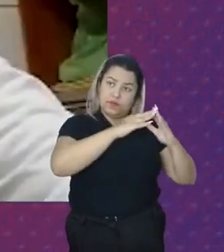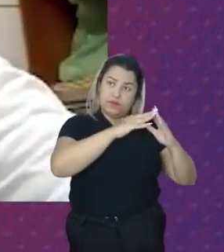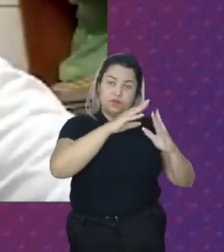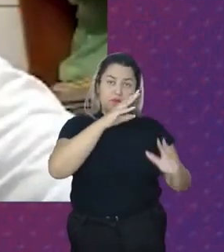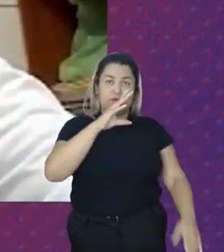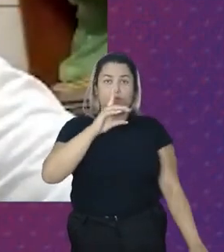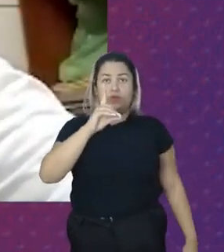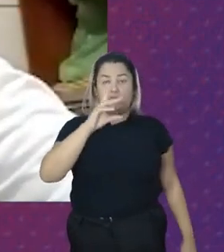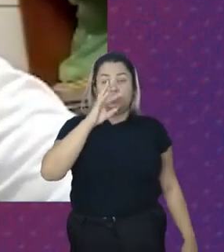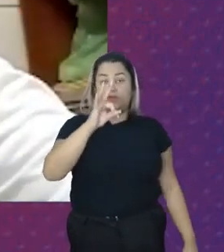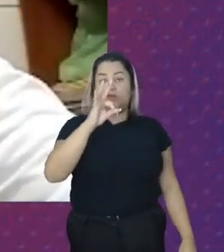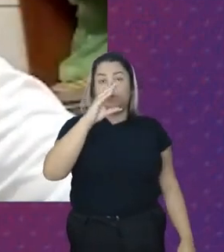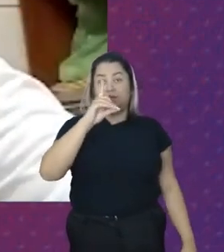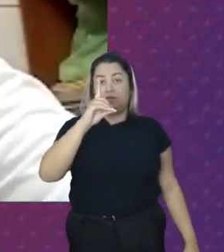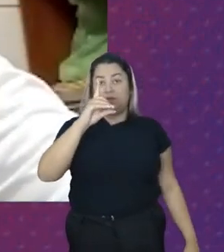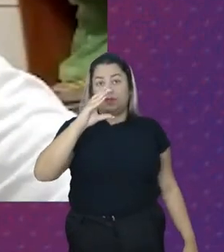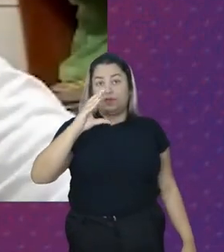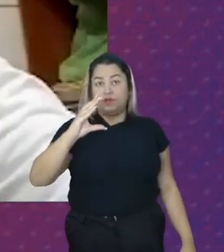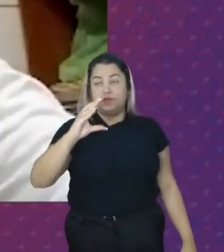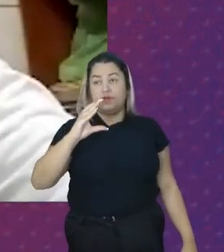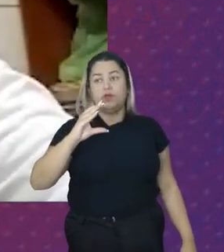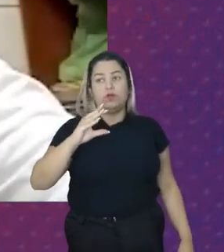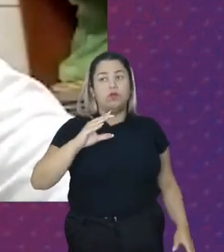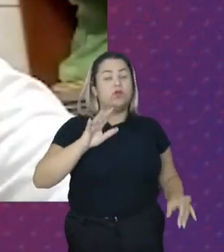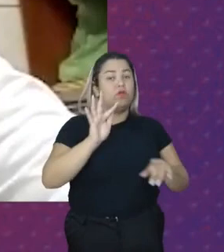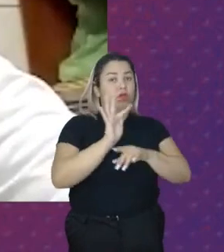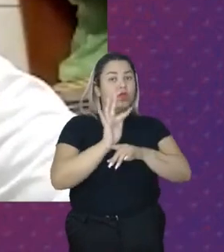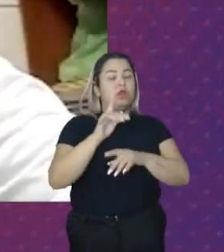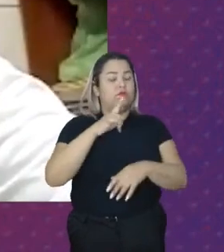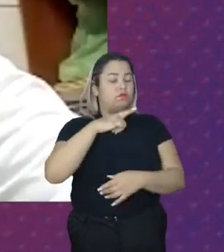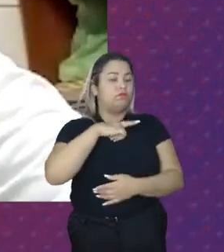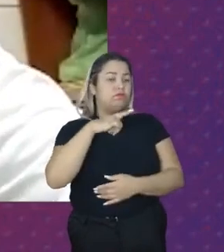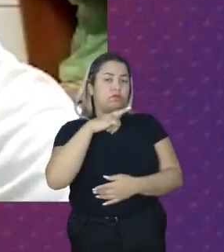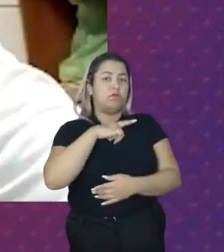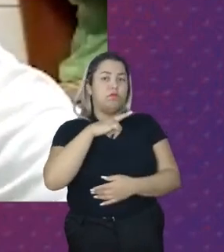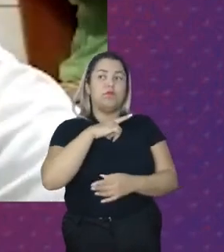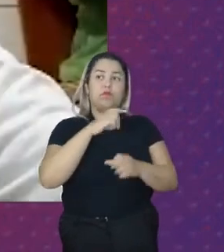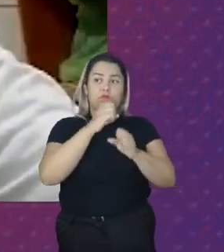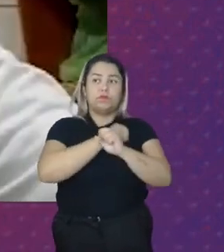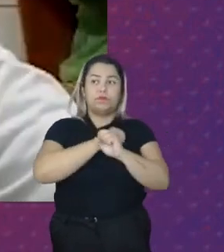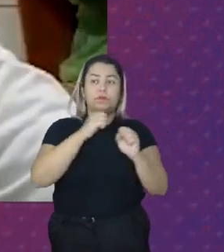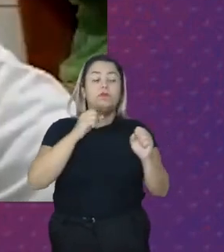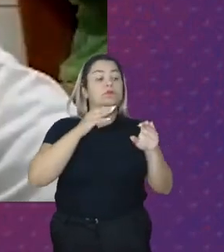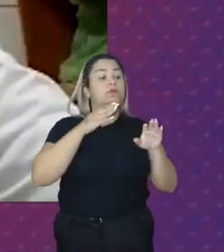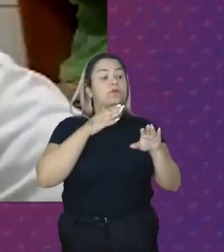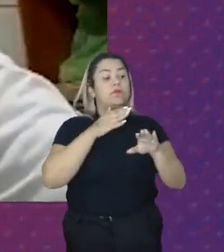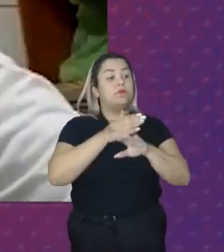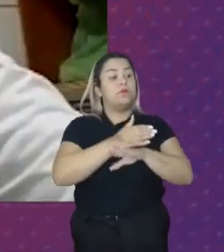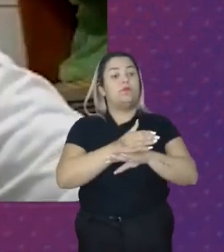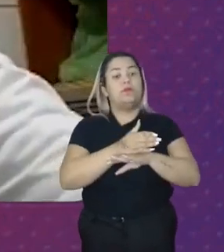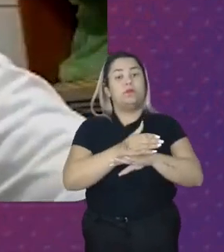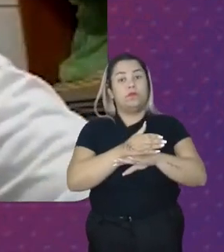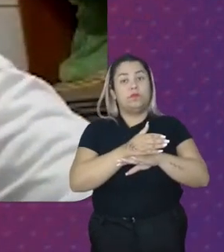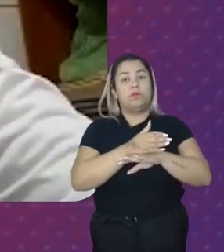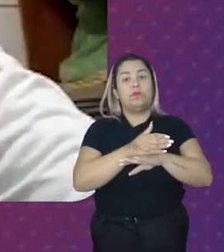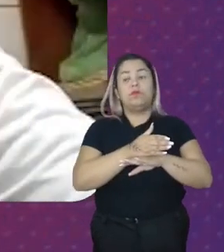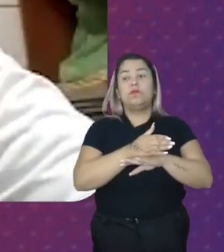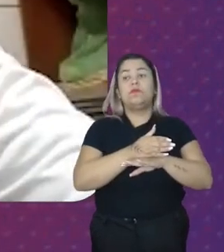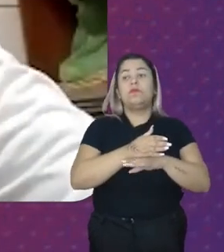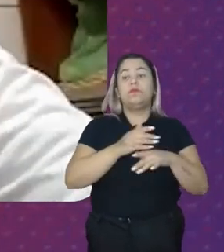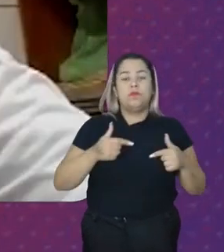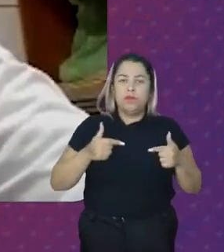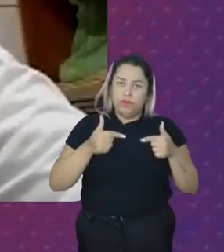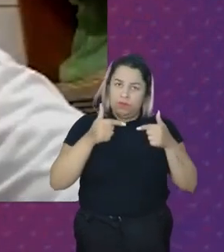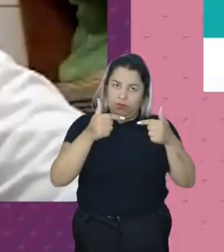TDC Que é o trabalho Do meu cidadão Eu vi Que eu tinha Comissões De Partir Para um outro Desafio